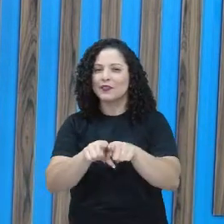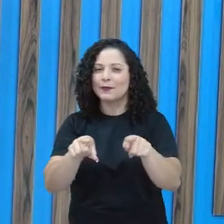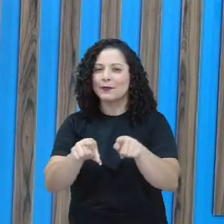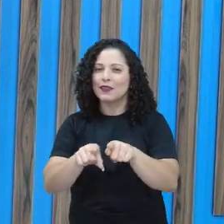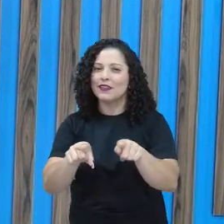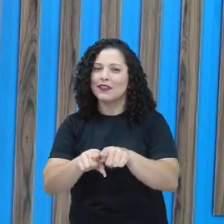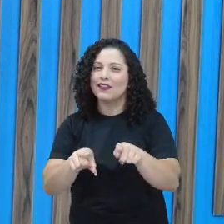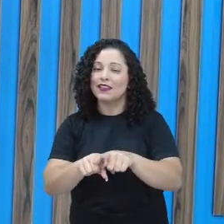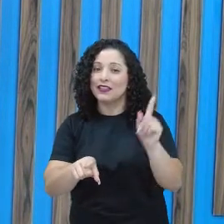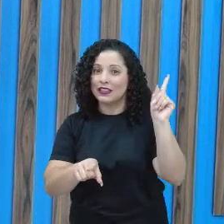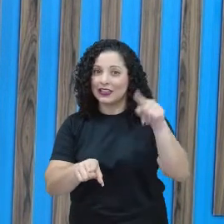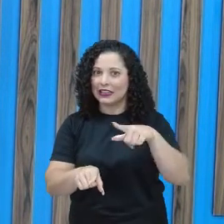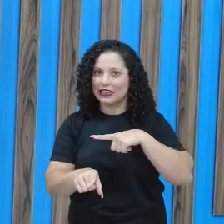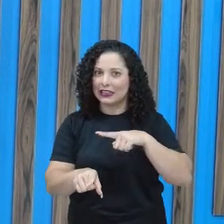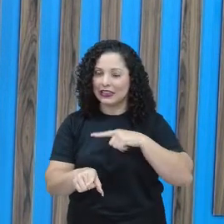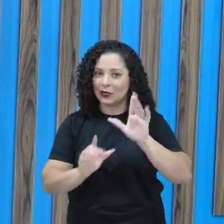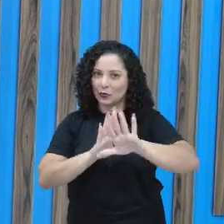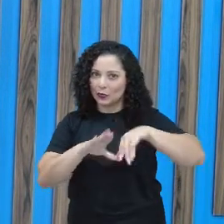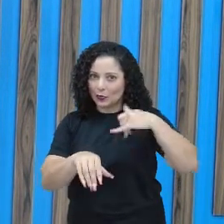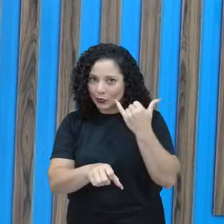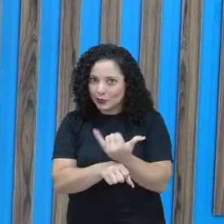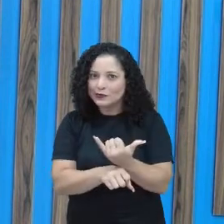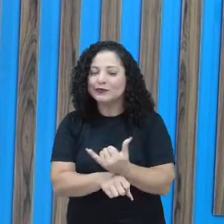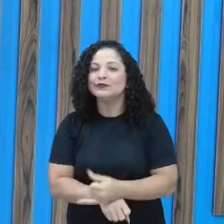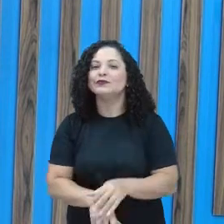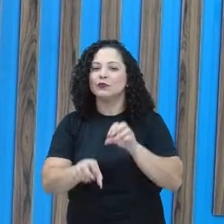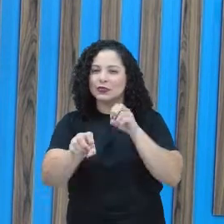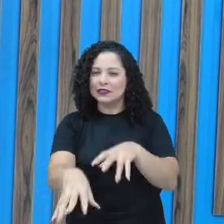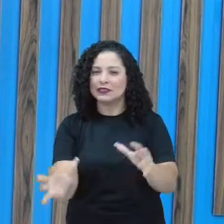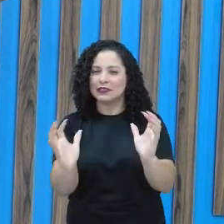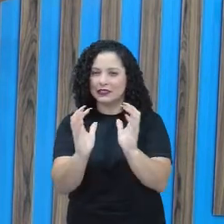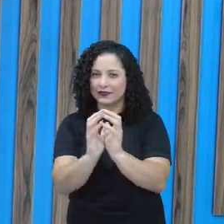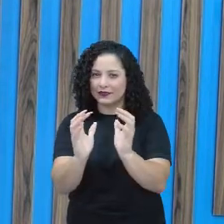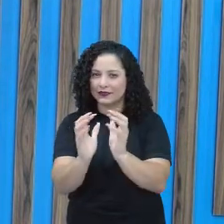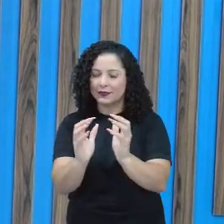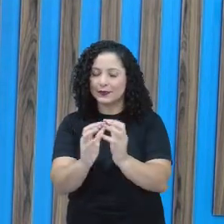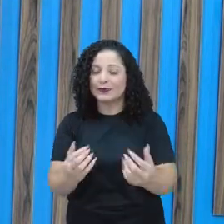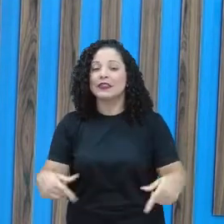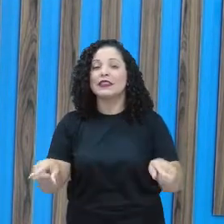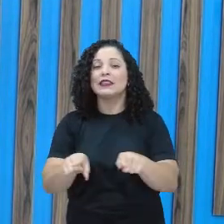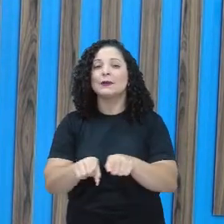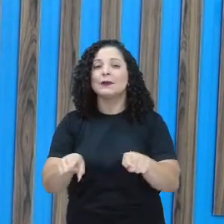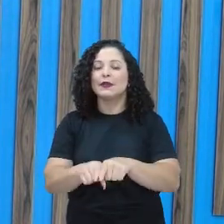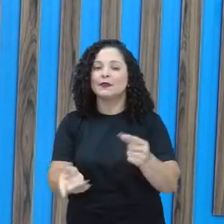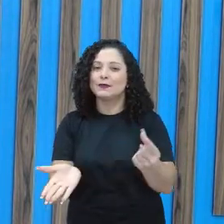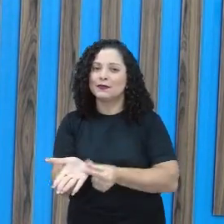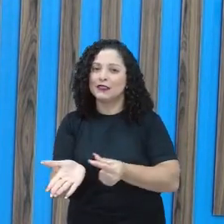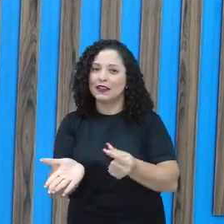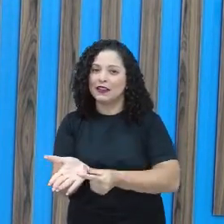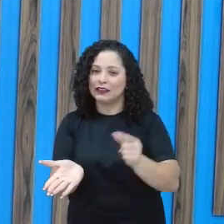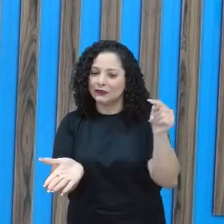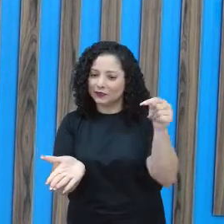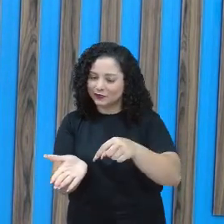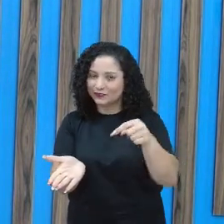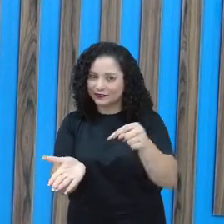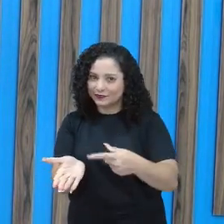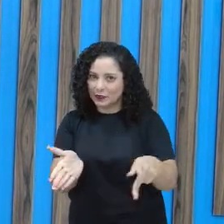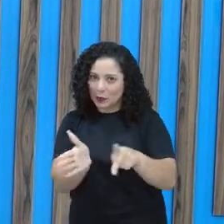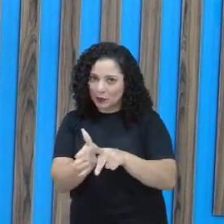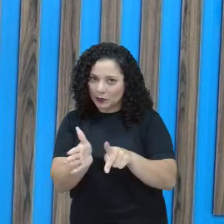quanto no nosso canal do YouTube Educa Recife, como também pelo aplicativo Educa